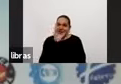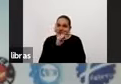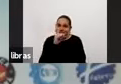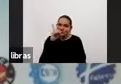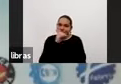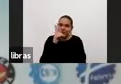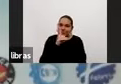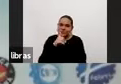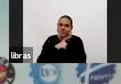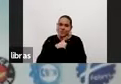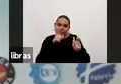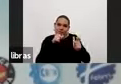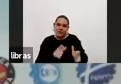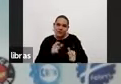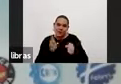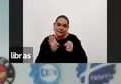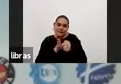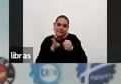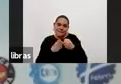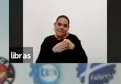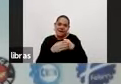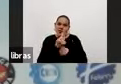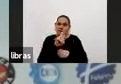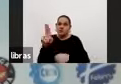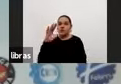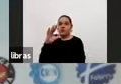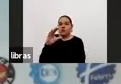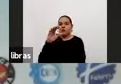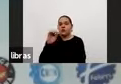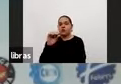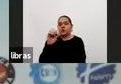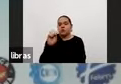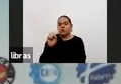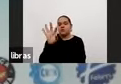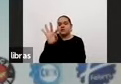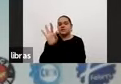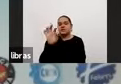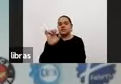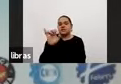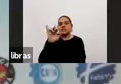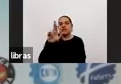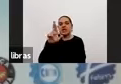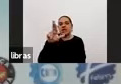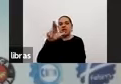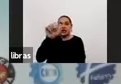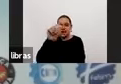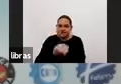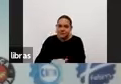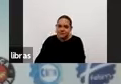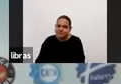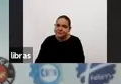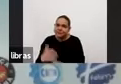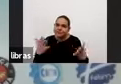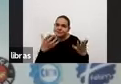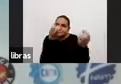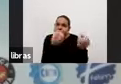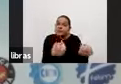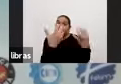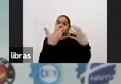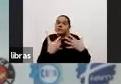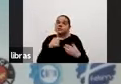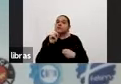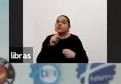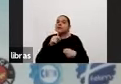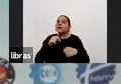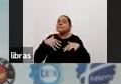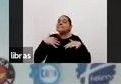da costeira, é isso, né? Na região da costeira que vocês estavam. Isso. Me conta aqui, Éder, o que move vocês